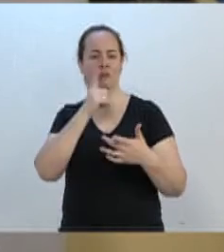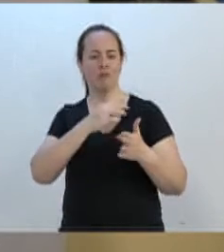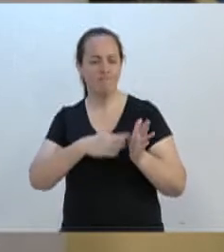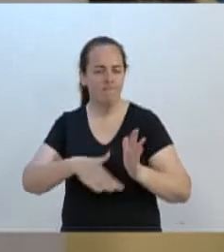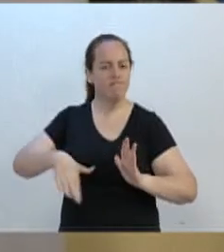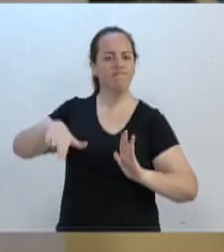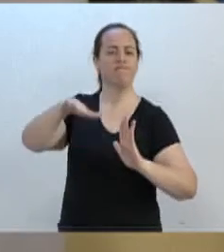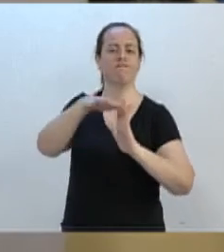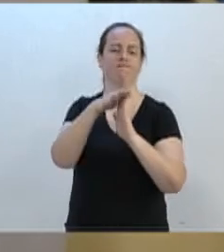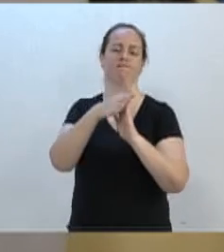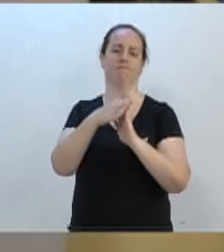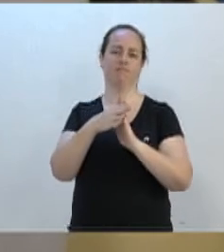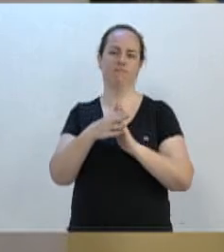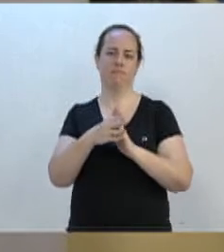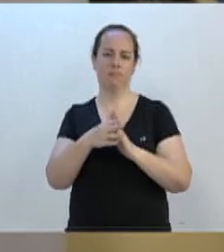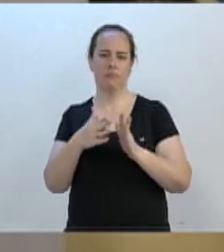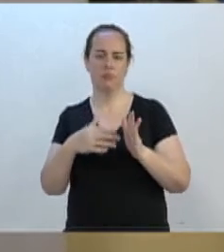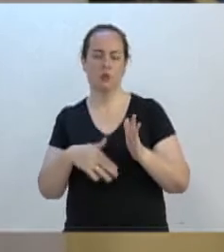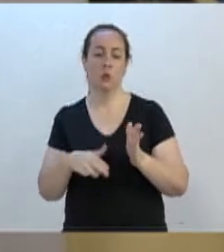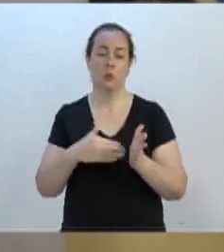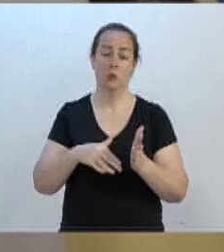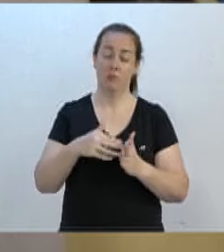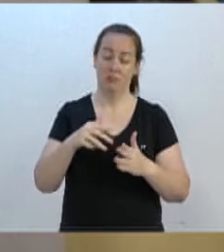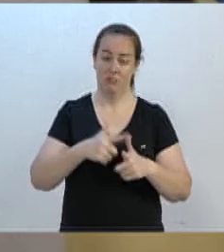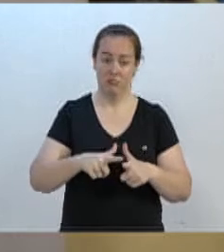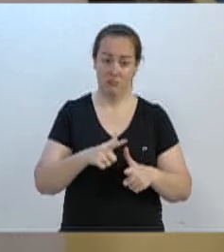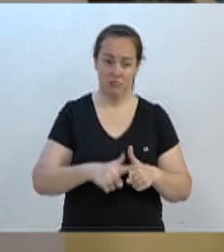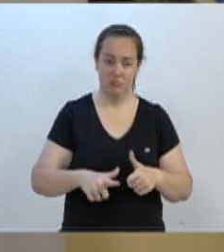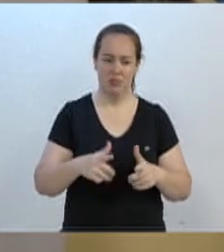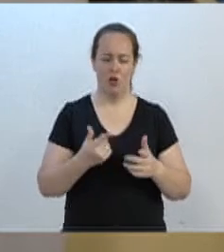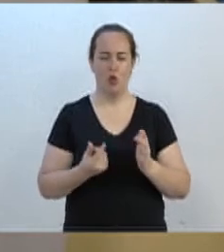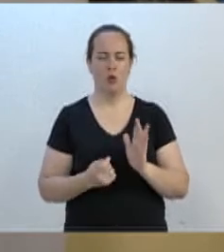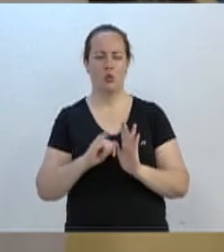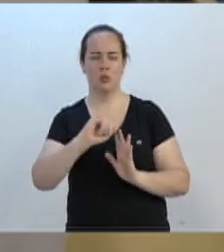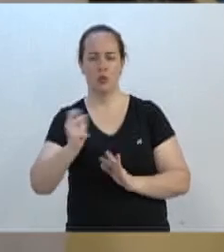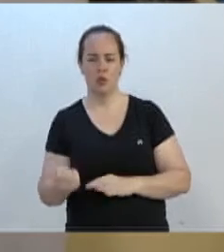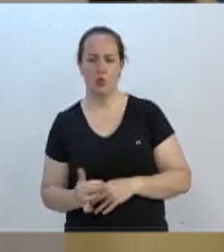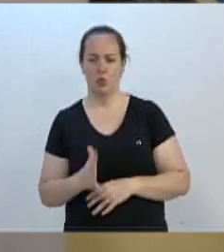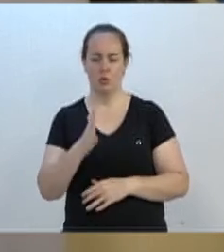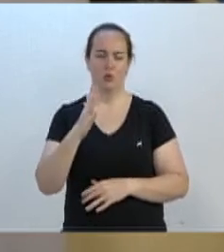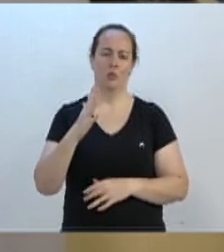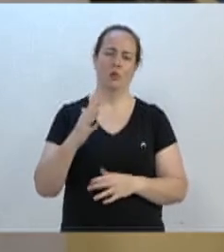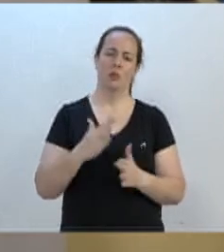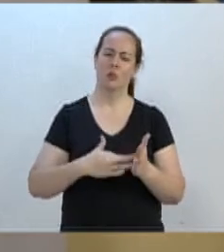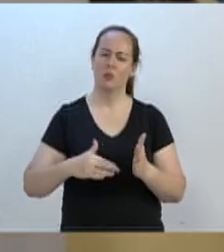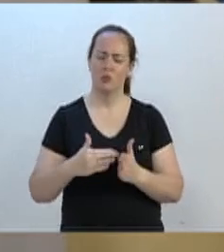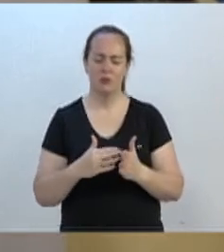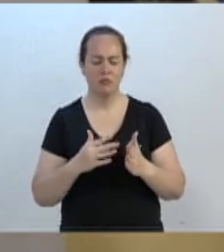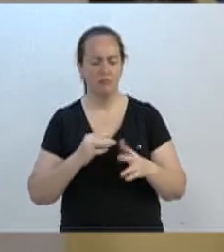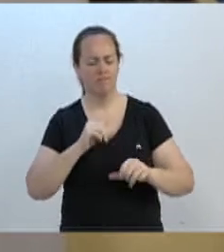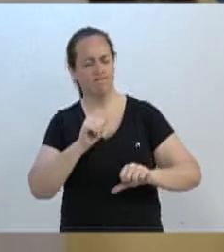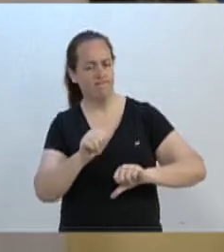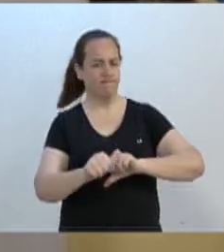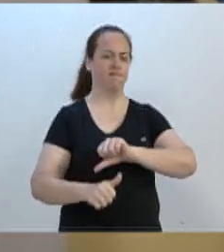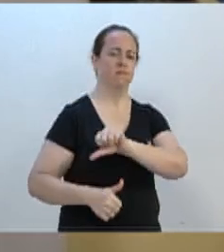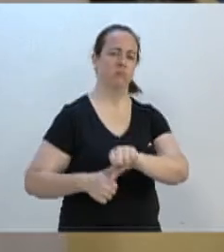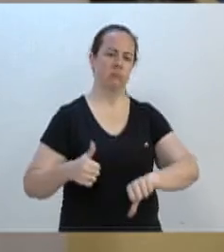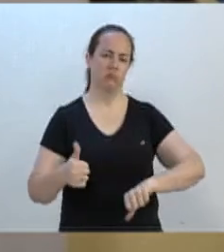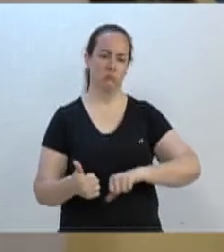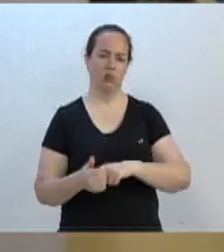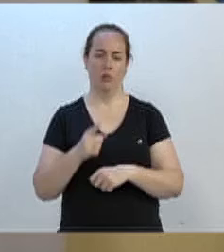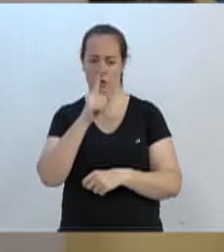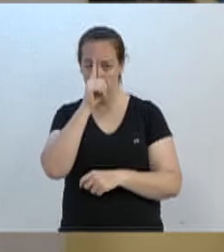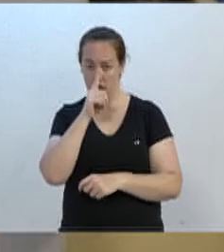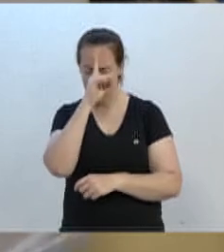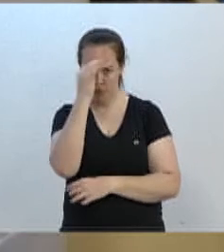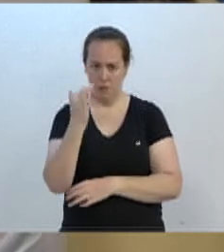corrupção, vencendo a inflação, vencendo os juros, o risco Brasil, né, praticamente zerado,